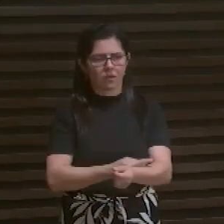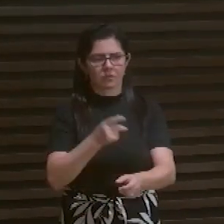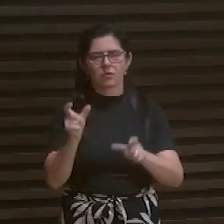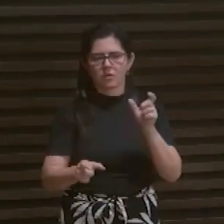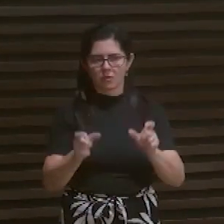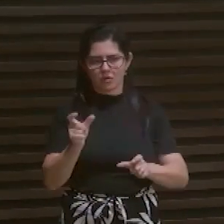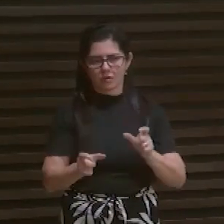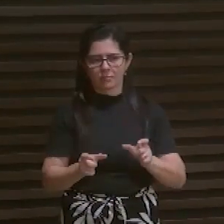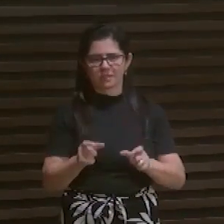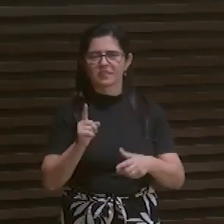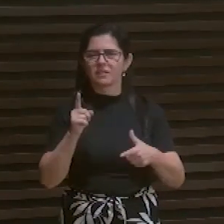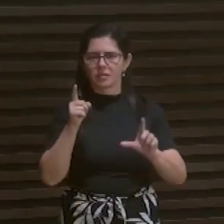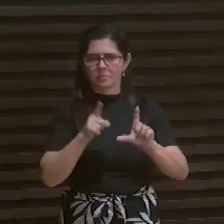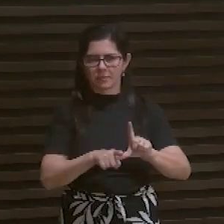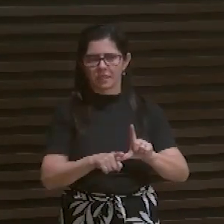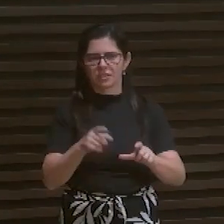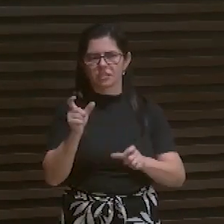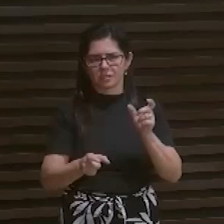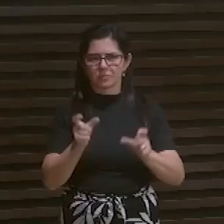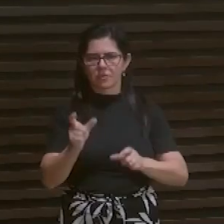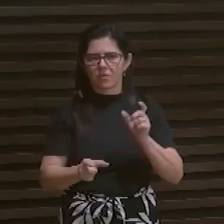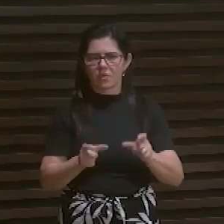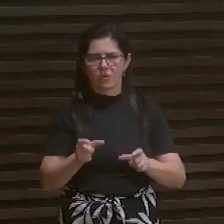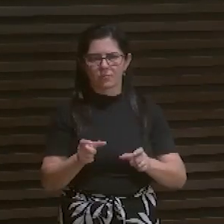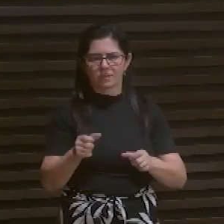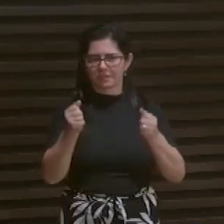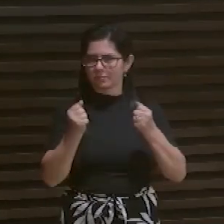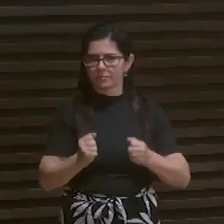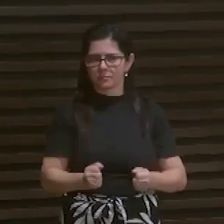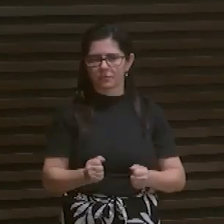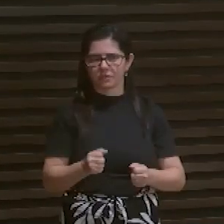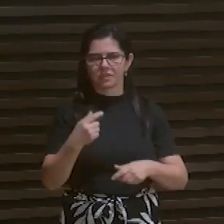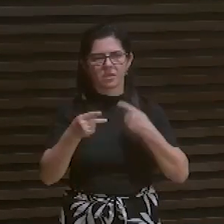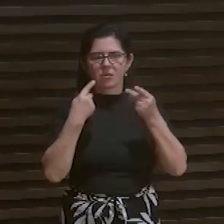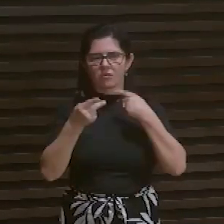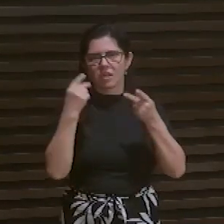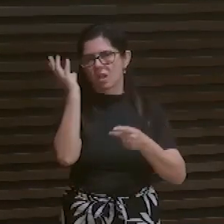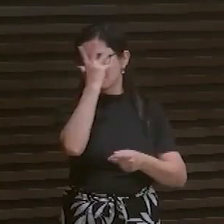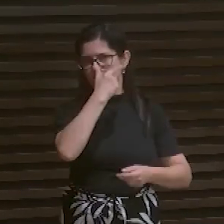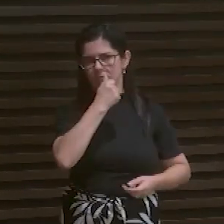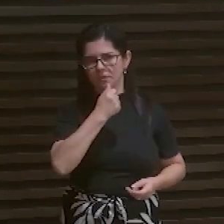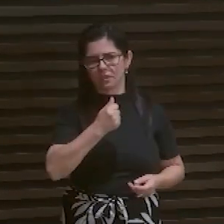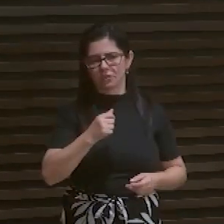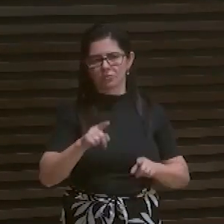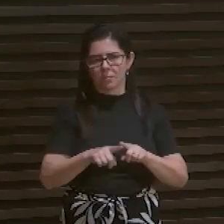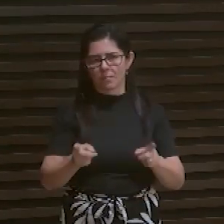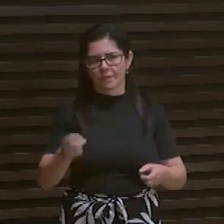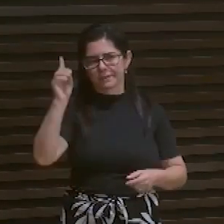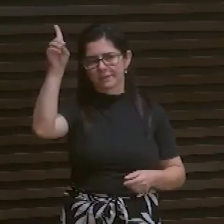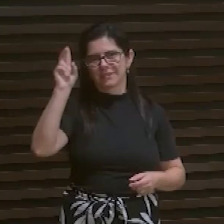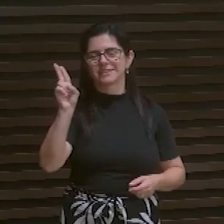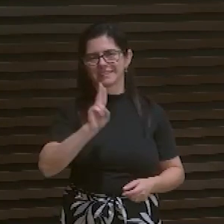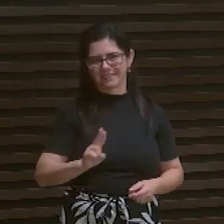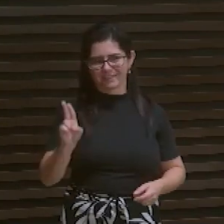homens dependem de status, de poder, de eloquência, de tudo isso. Mas Deus os usa.